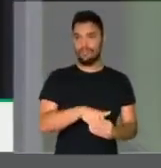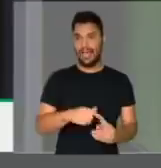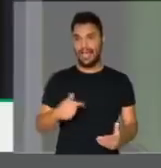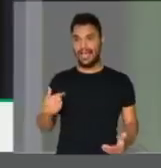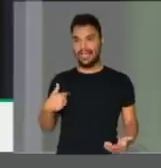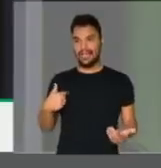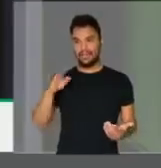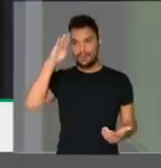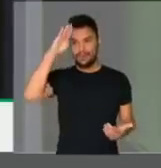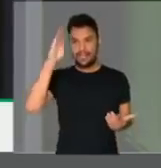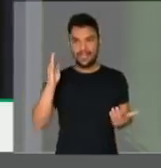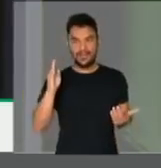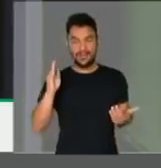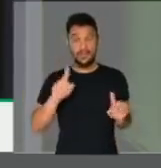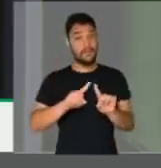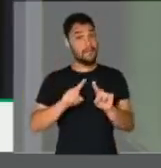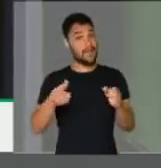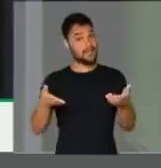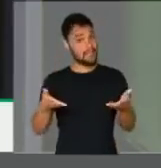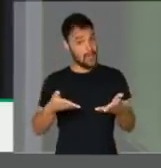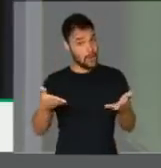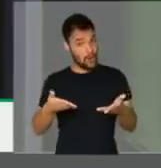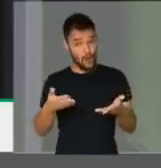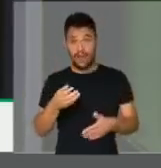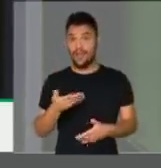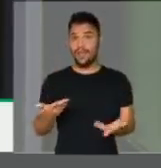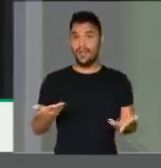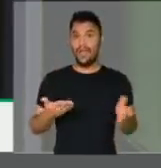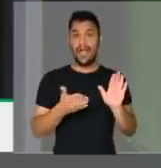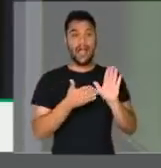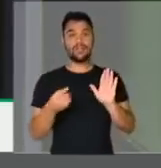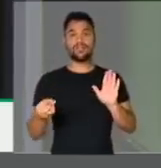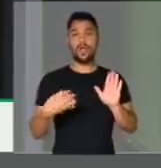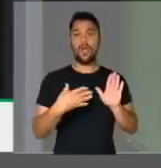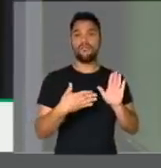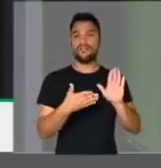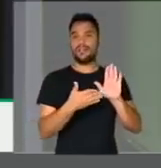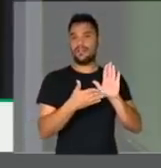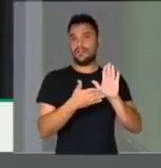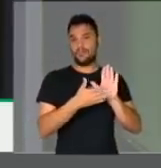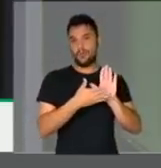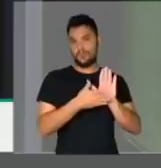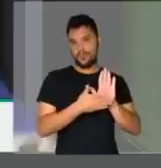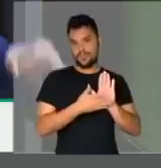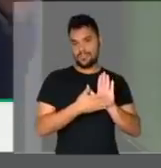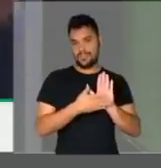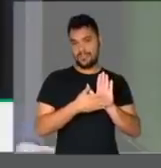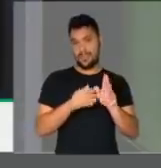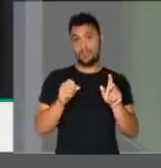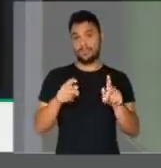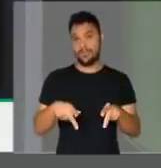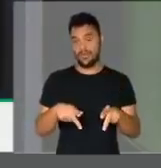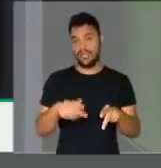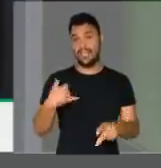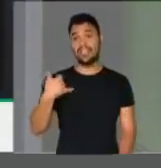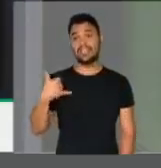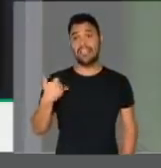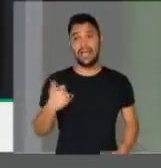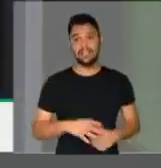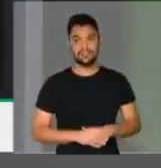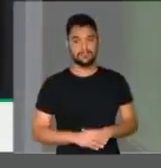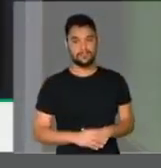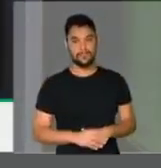vem e apresenta uma proposta de reforma da Previdência com idade mínima